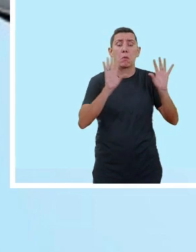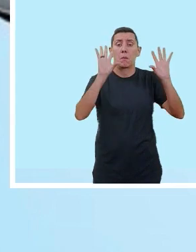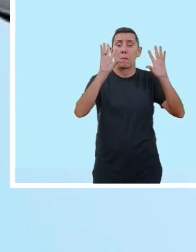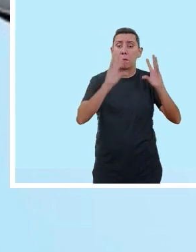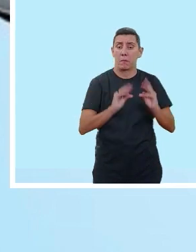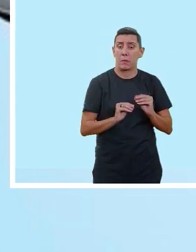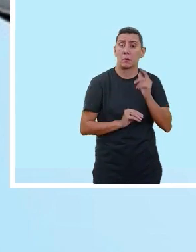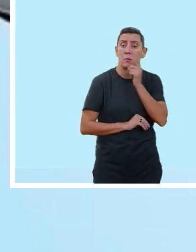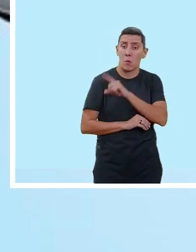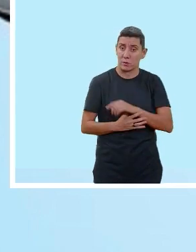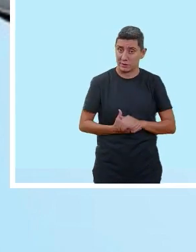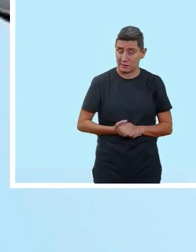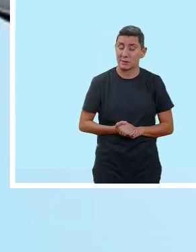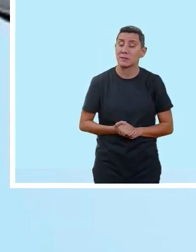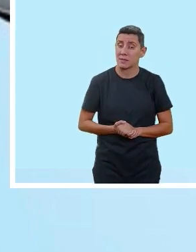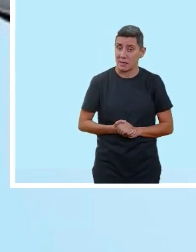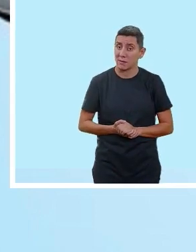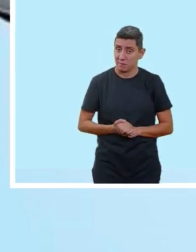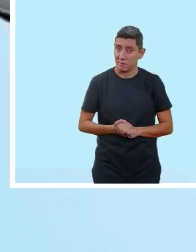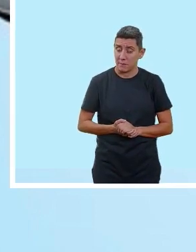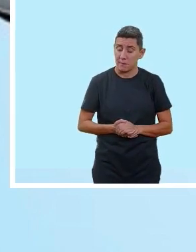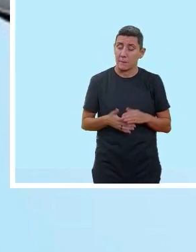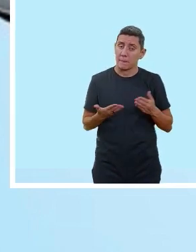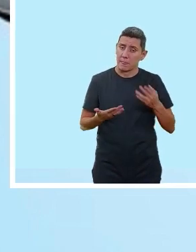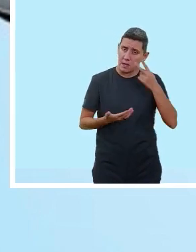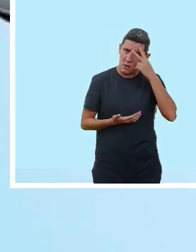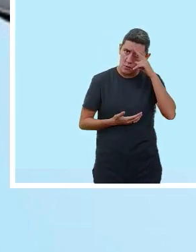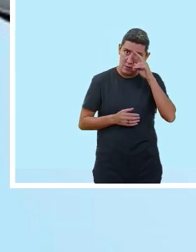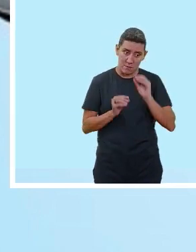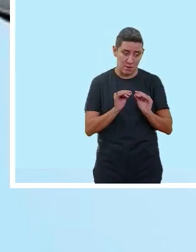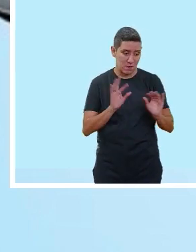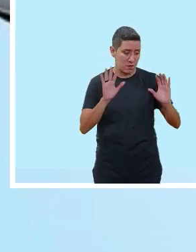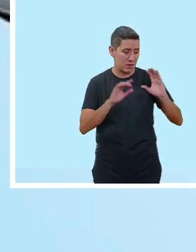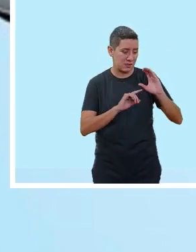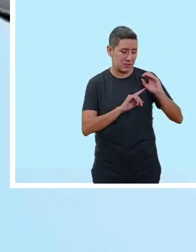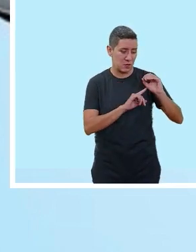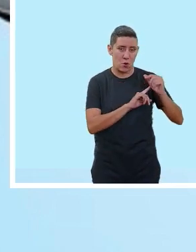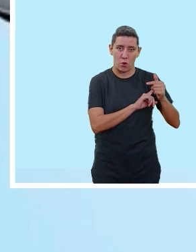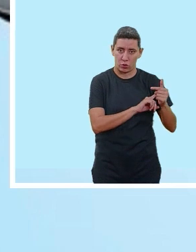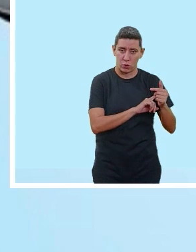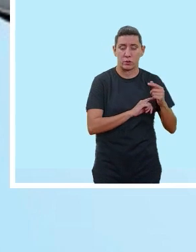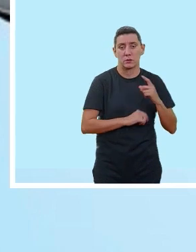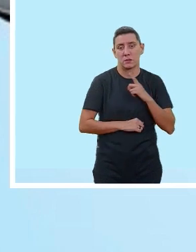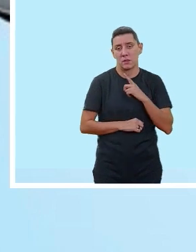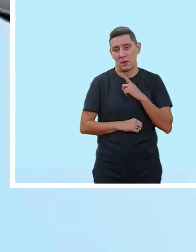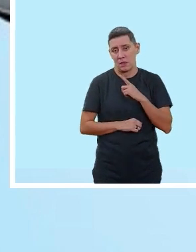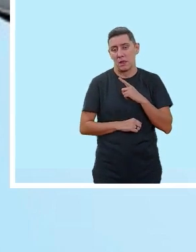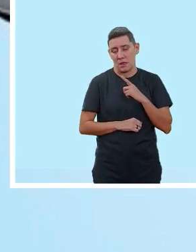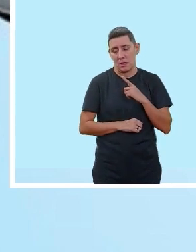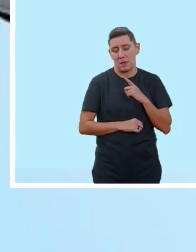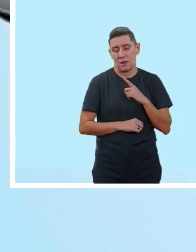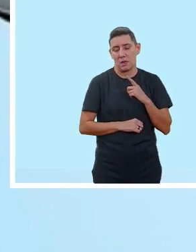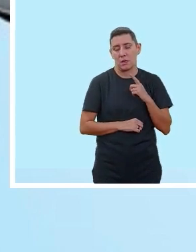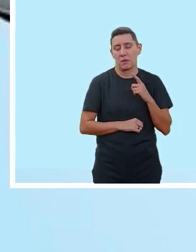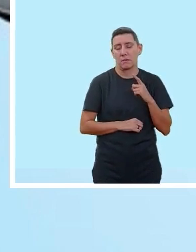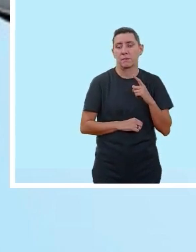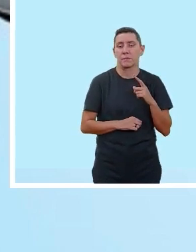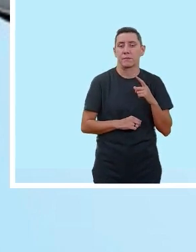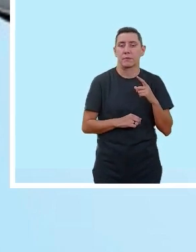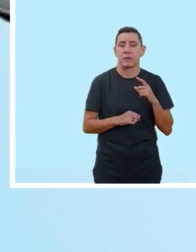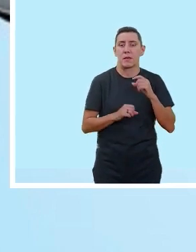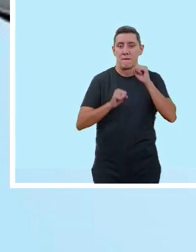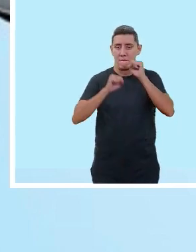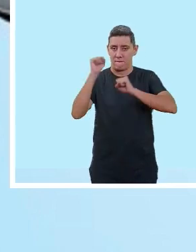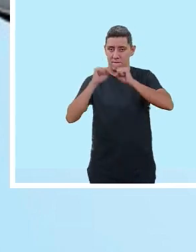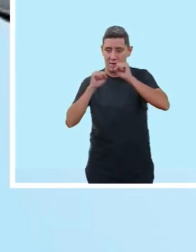lembra que toda vez que nós estamos falando de emissão de gases de efeito estufa, nós temos dois impactos práticos, né?